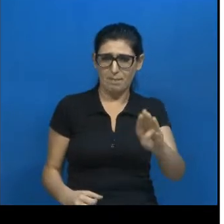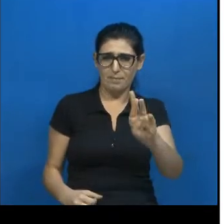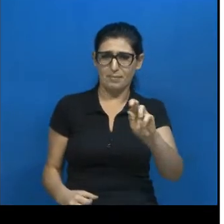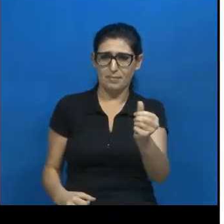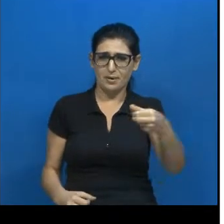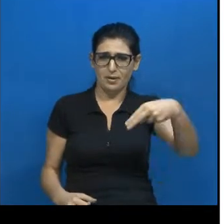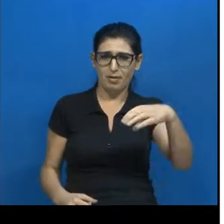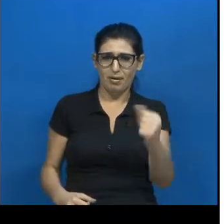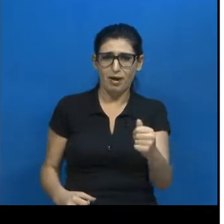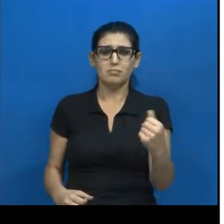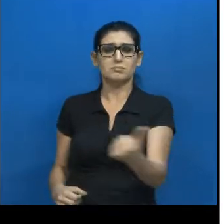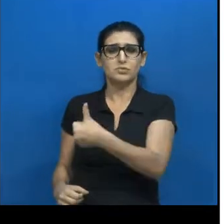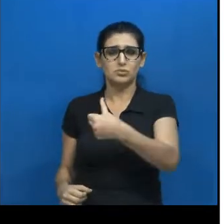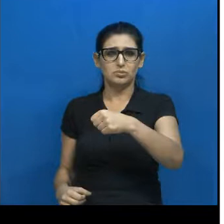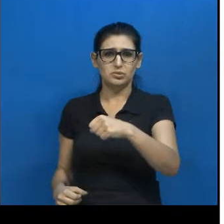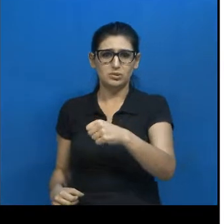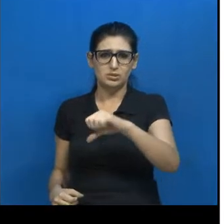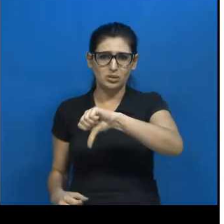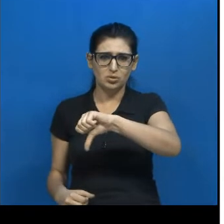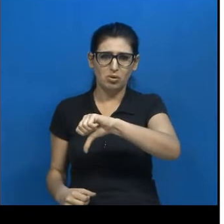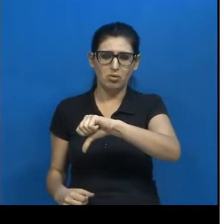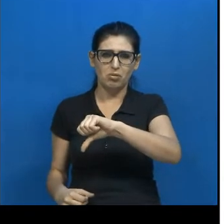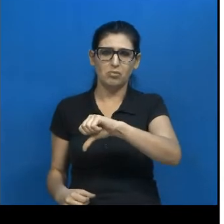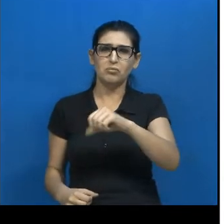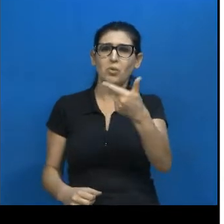do Jardim Portal.